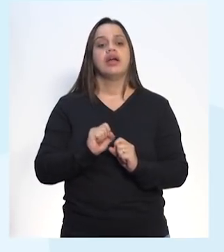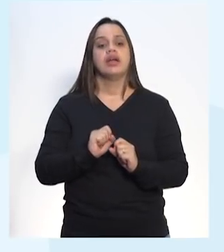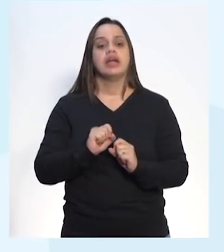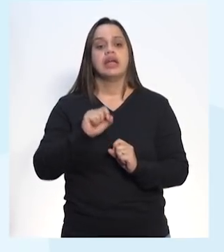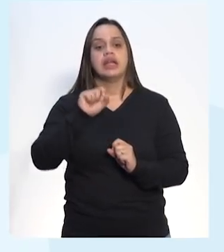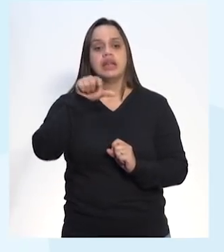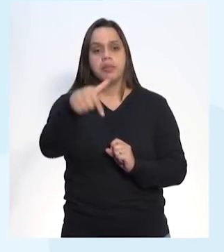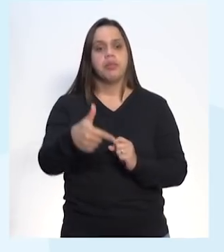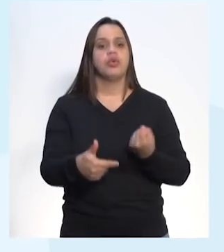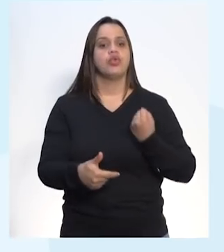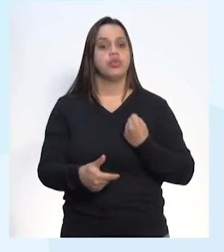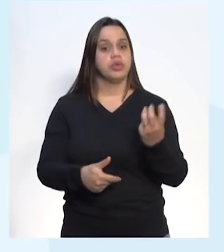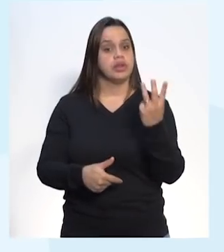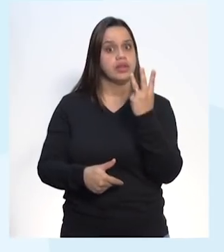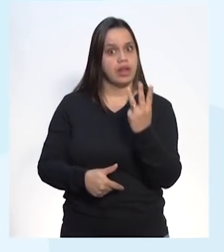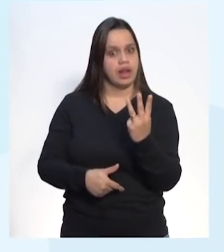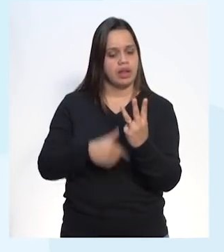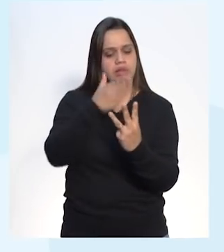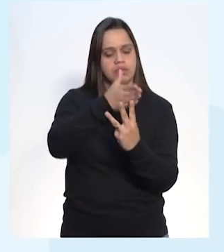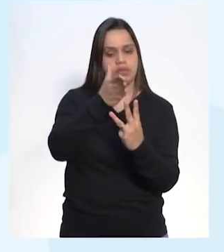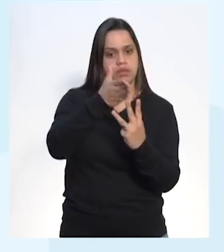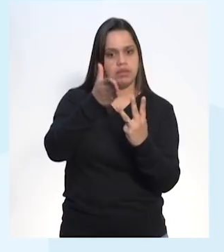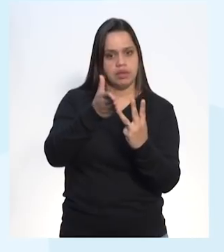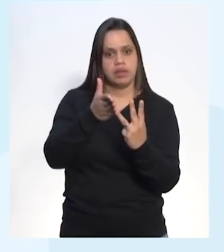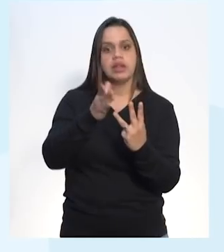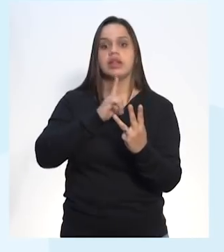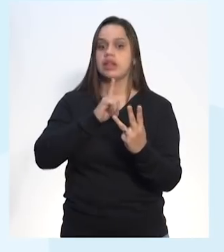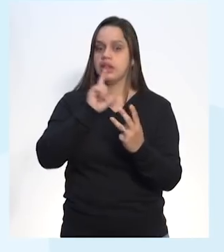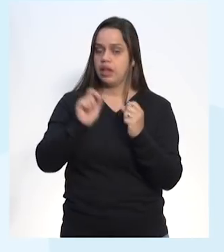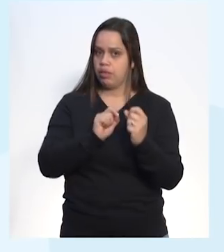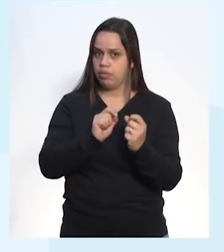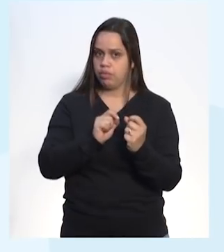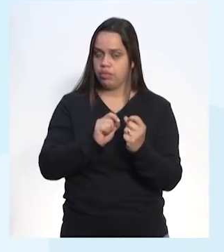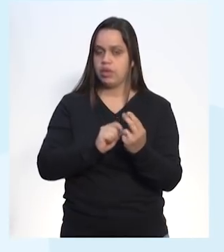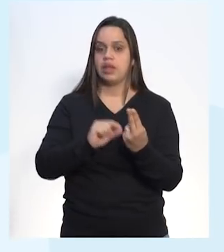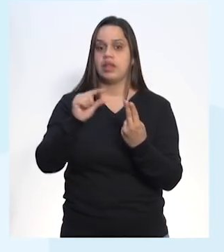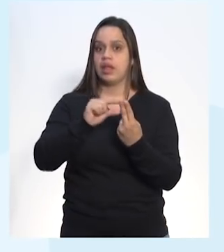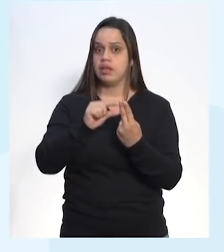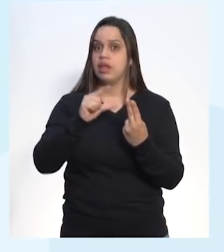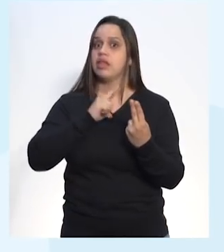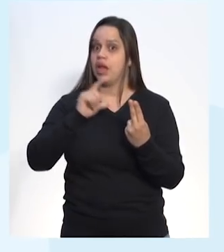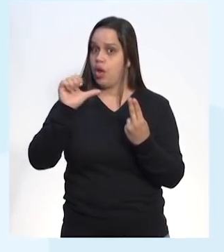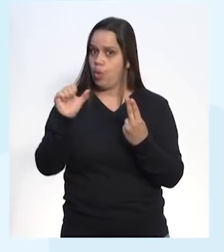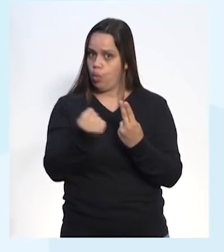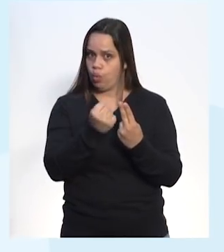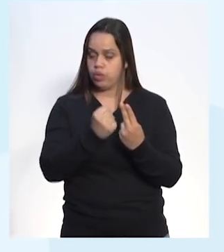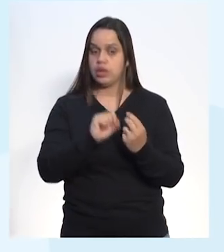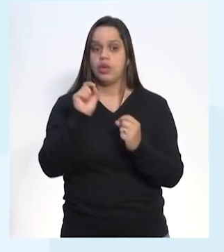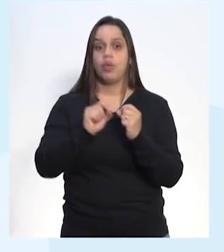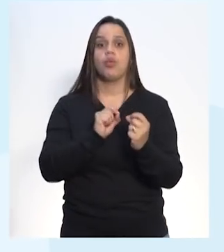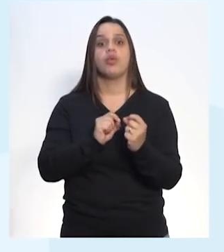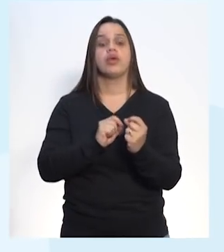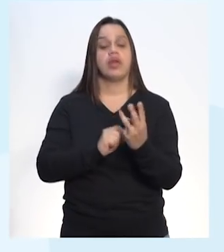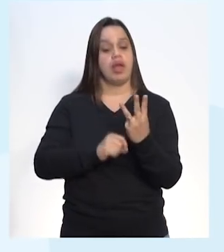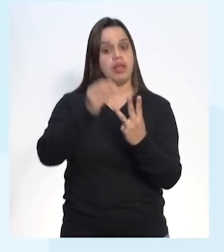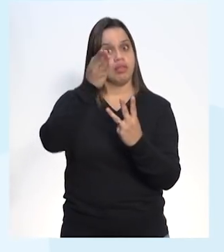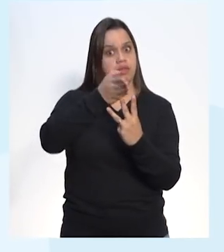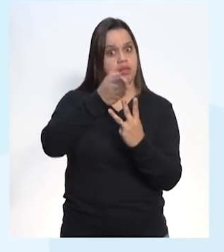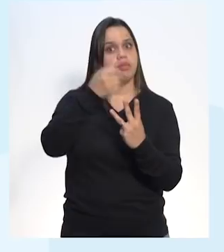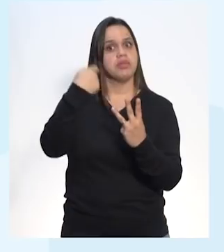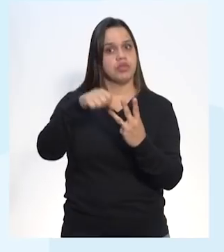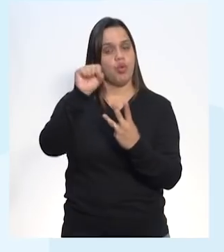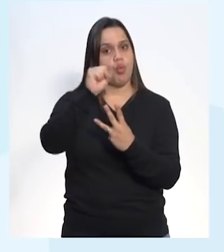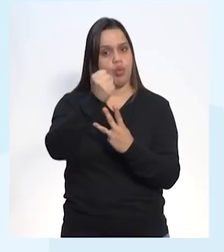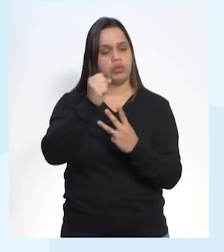3 ordens, no caso aí com dezenas, que seja 8. Então a dezena tem que ter 8. E por último